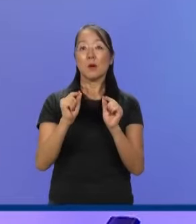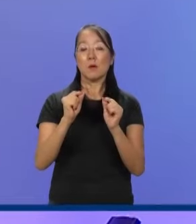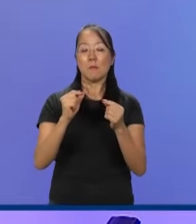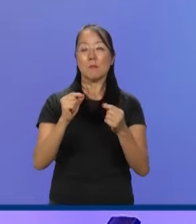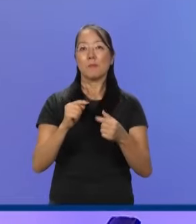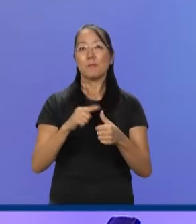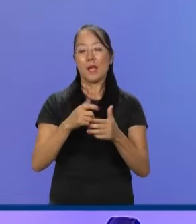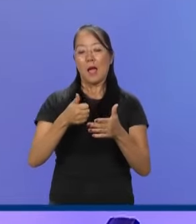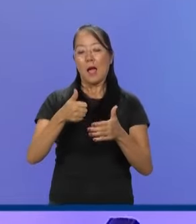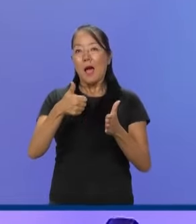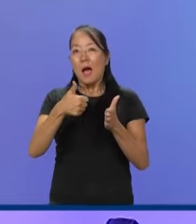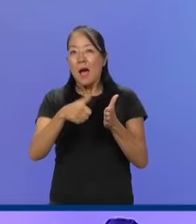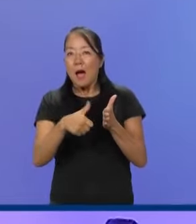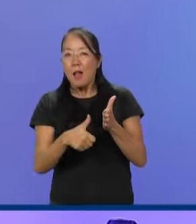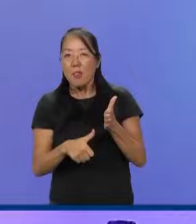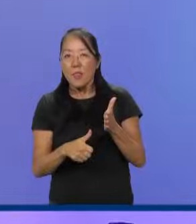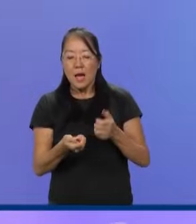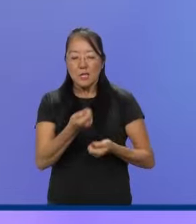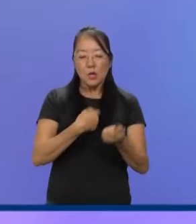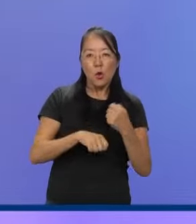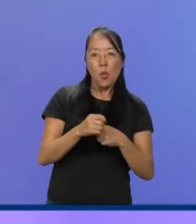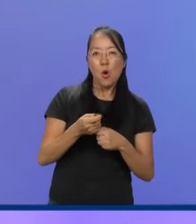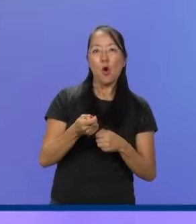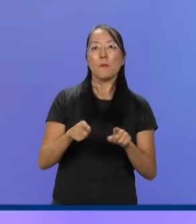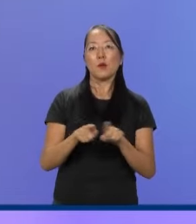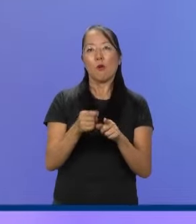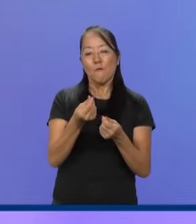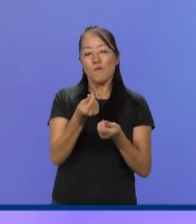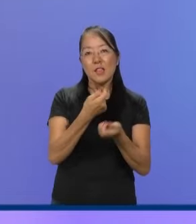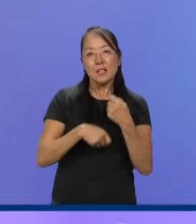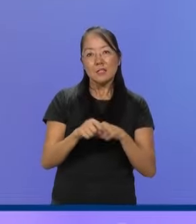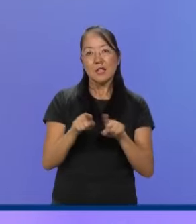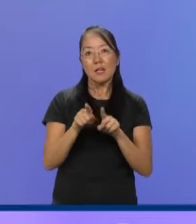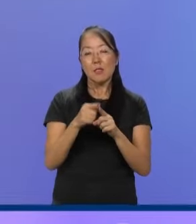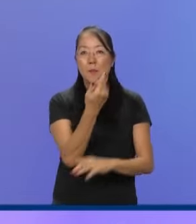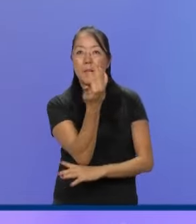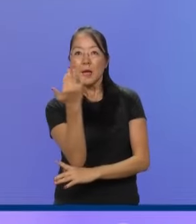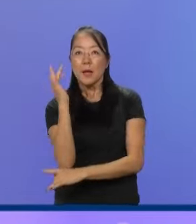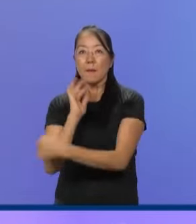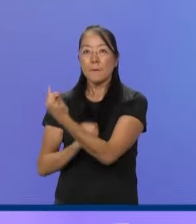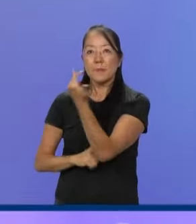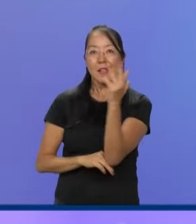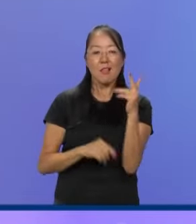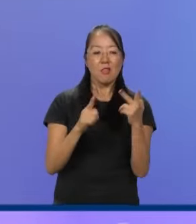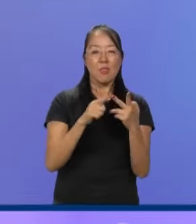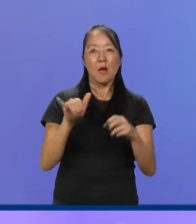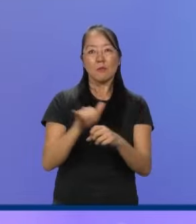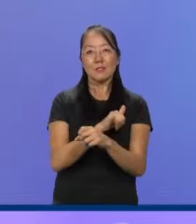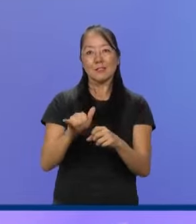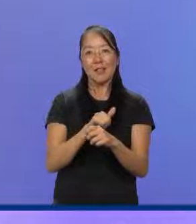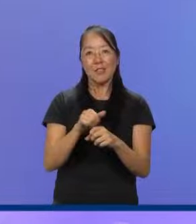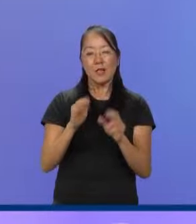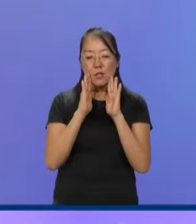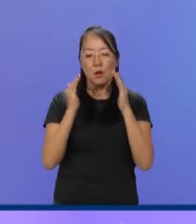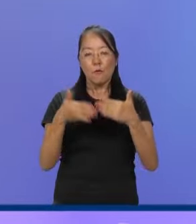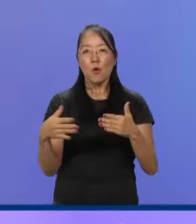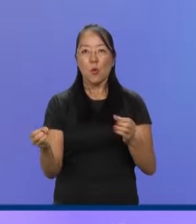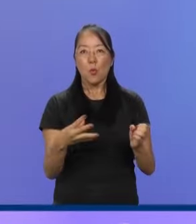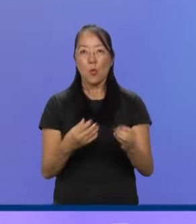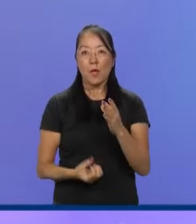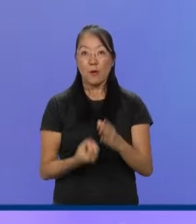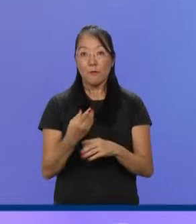análise econômico-financeira, aspectos socioambientais e estratégia e investimentos com destaque para inovação, estrutura